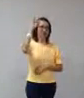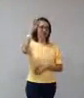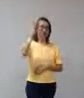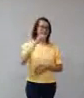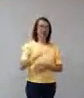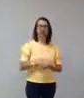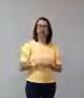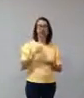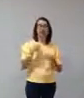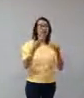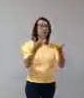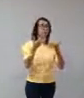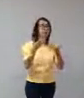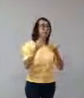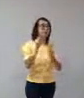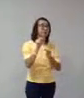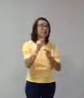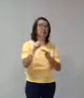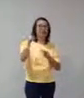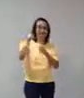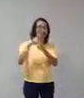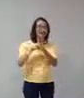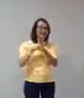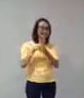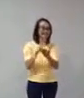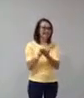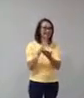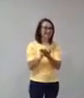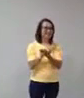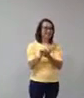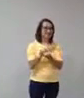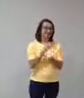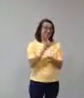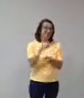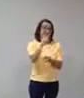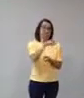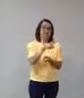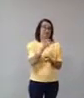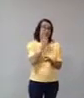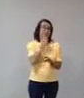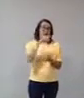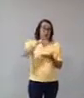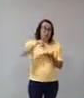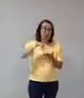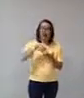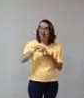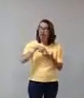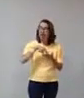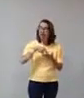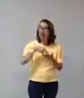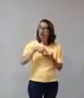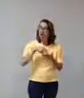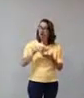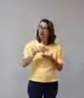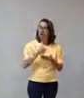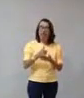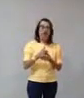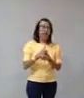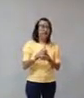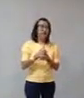Porque eu queria muito... Ele tem um livro que, se vocês não leram, eu recomendo muito, que chama A Potência de Existir.